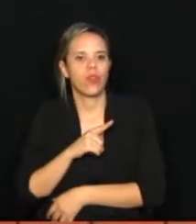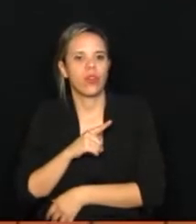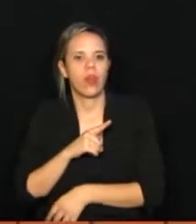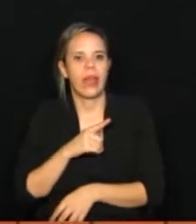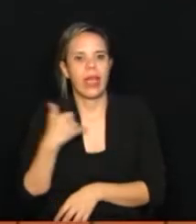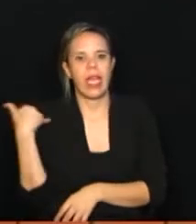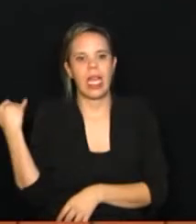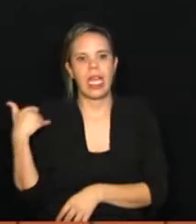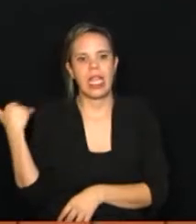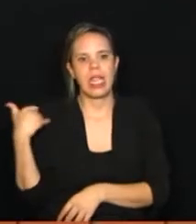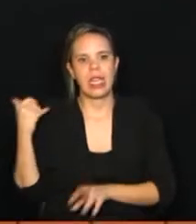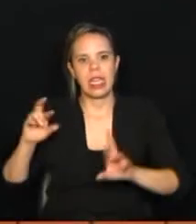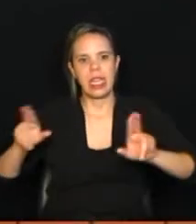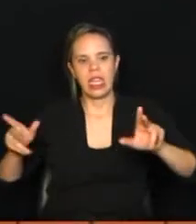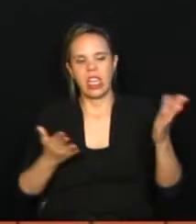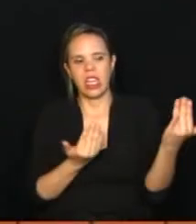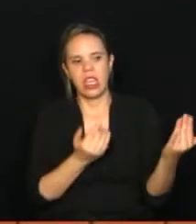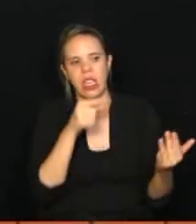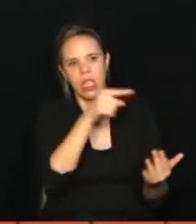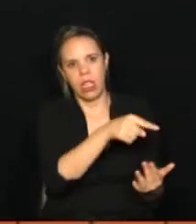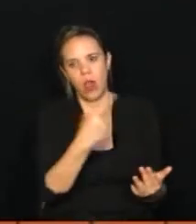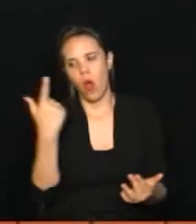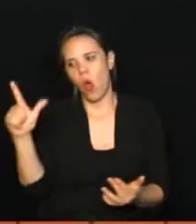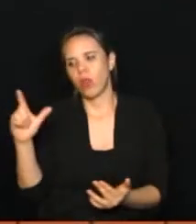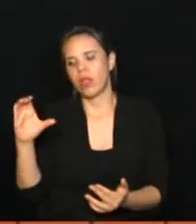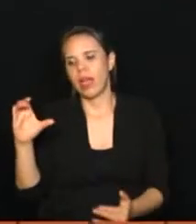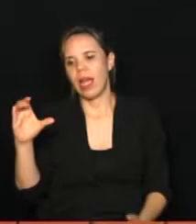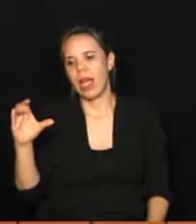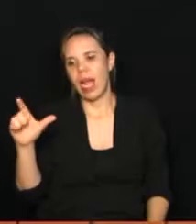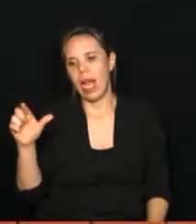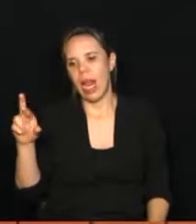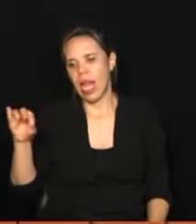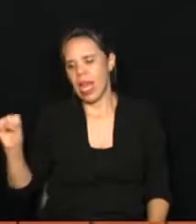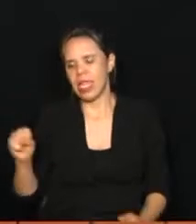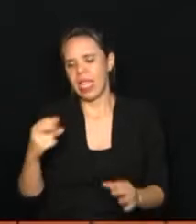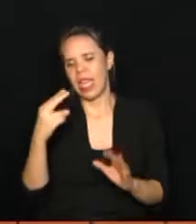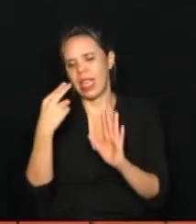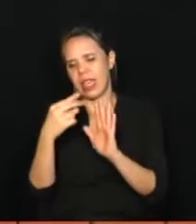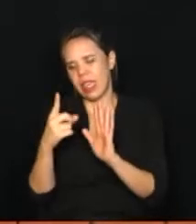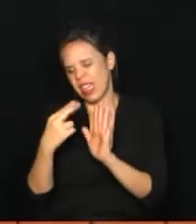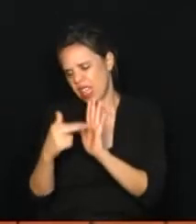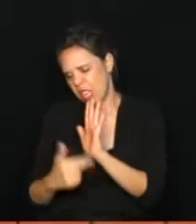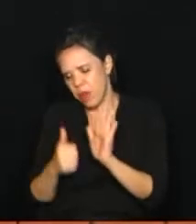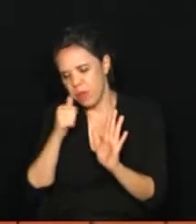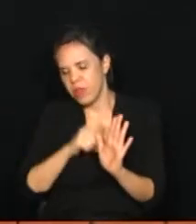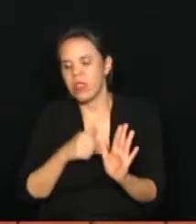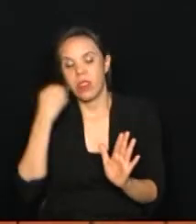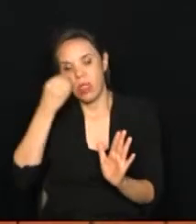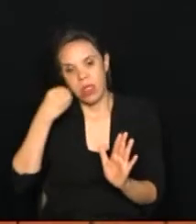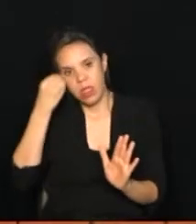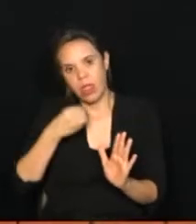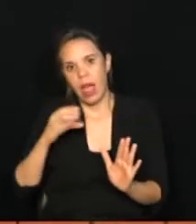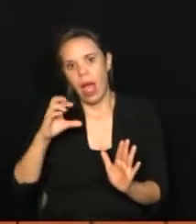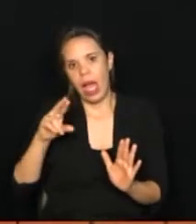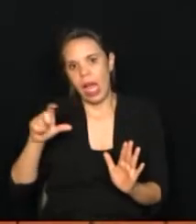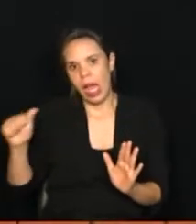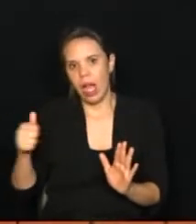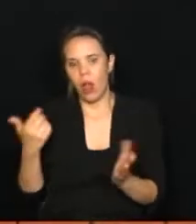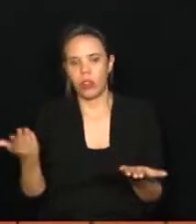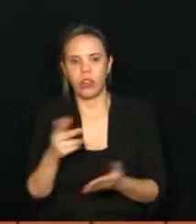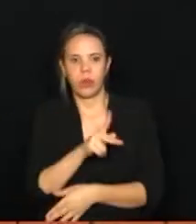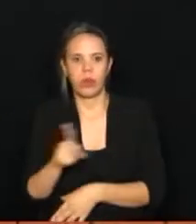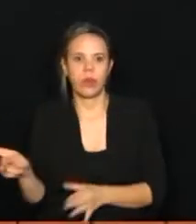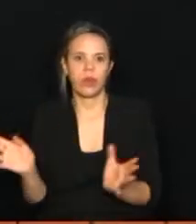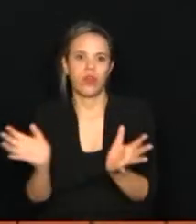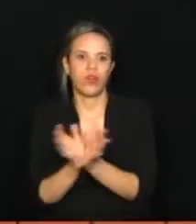né? Você é muito jovem, a Clarissa, a Débora, a Fabi e jogadoras experientes, como a Carla, que hoje é presidente aqui do